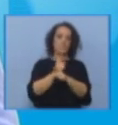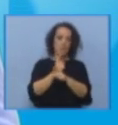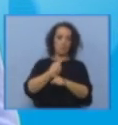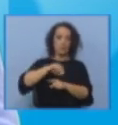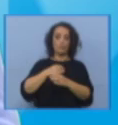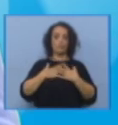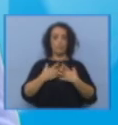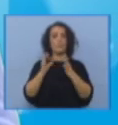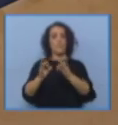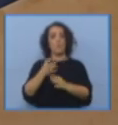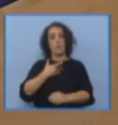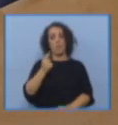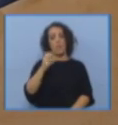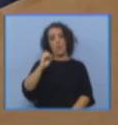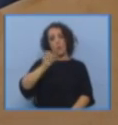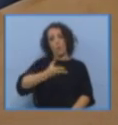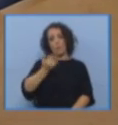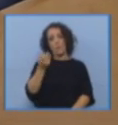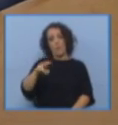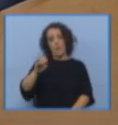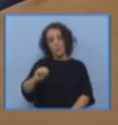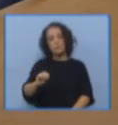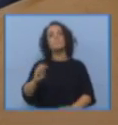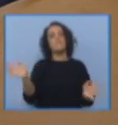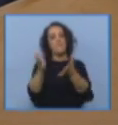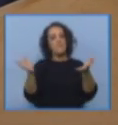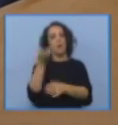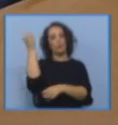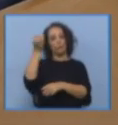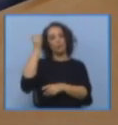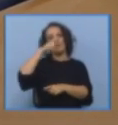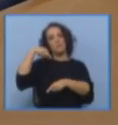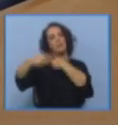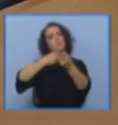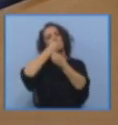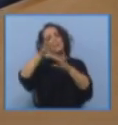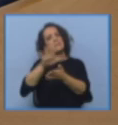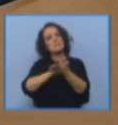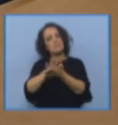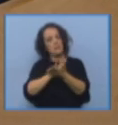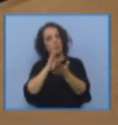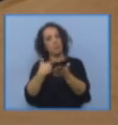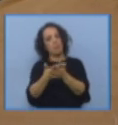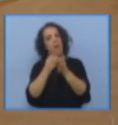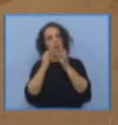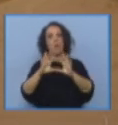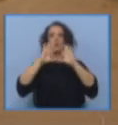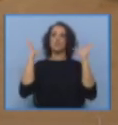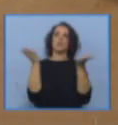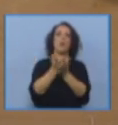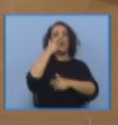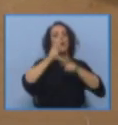dionianos, de promover estas culturas, estas tradições, para que elas não se percam e que enriqueçam assim o todo da